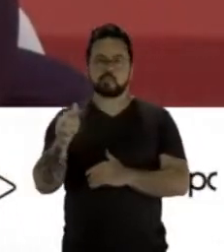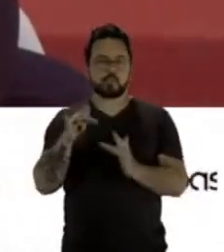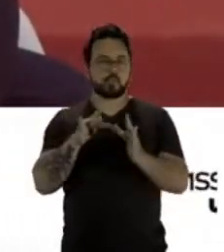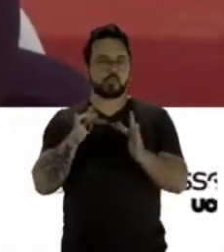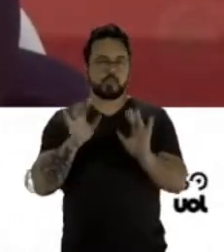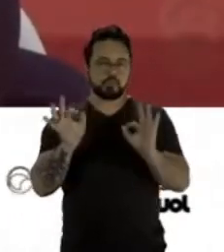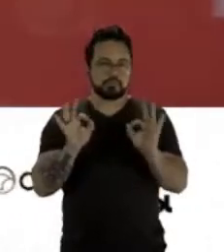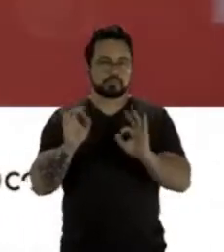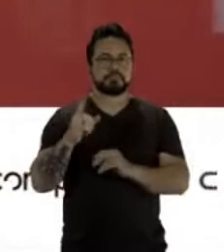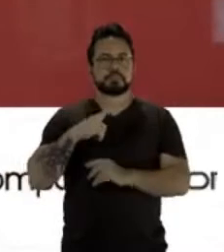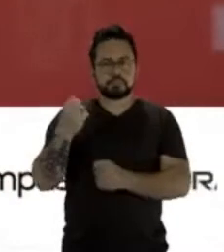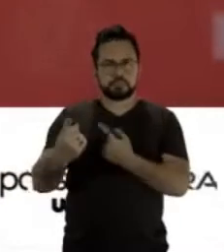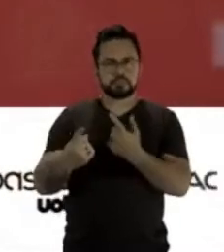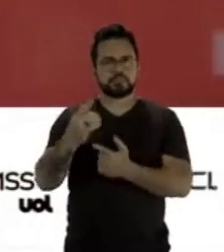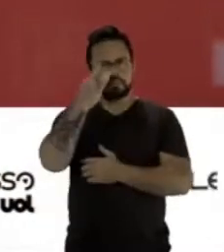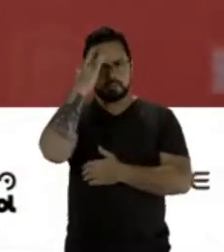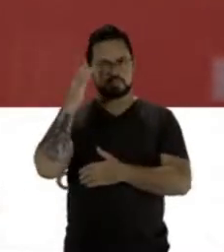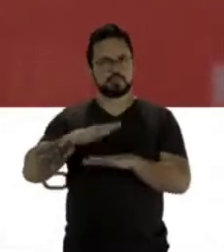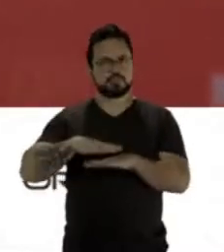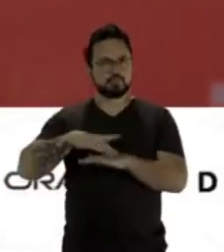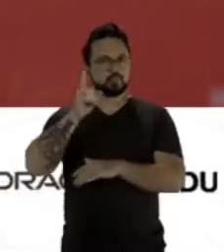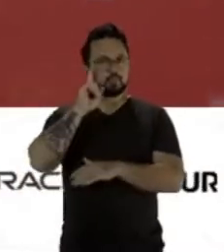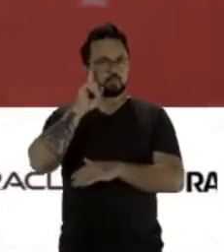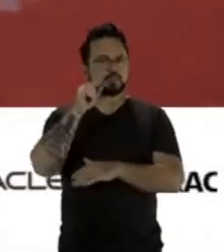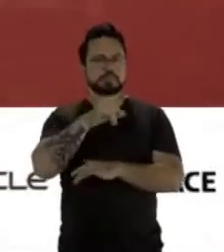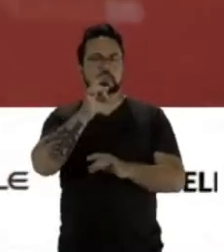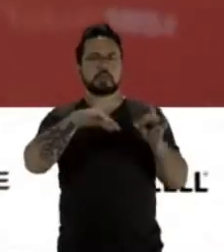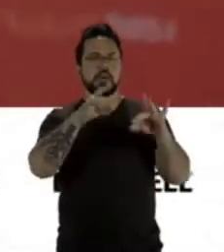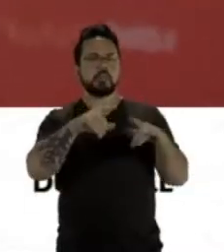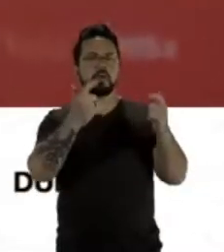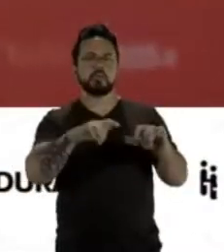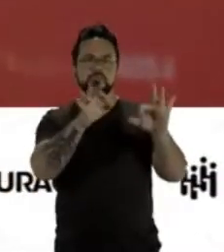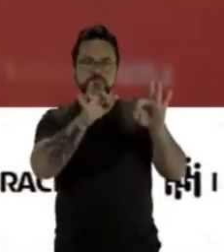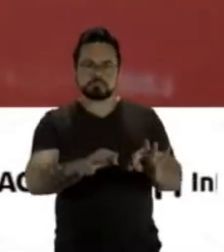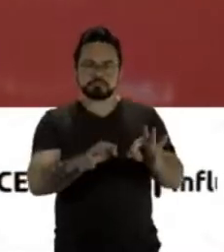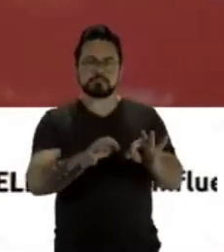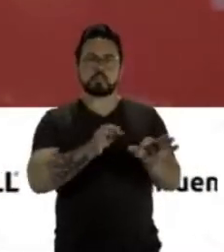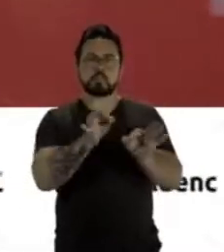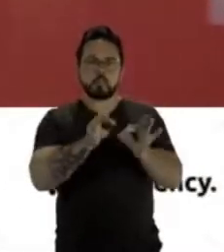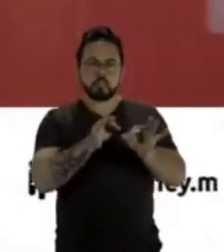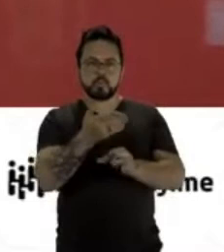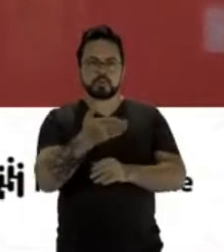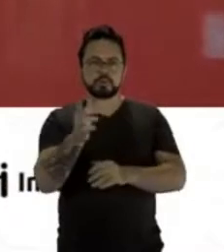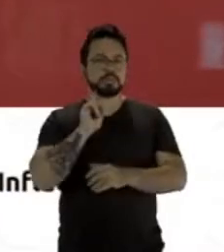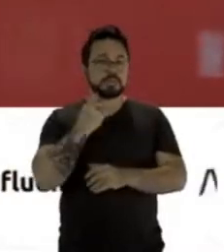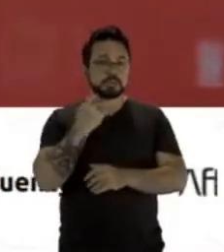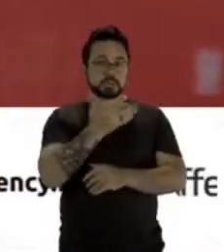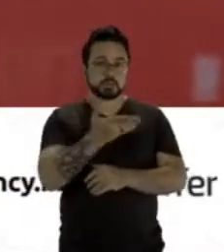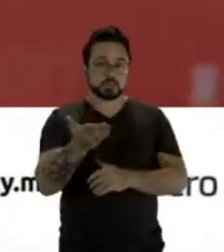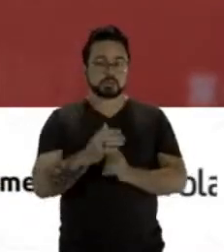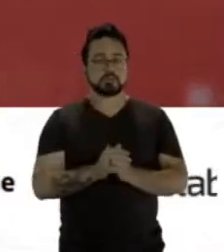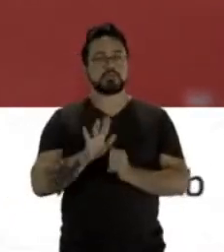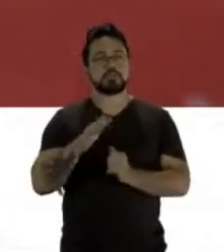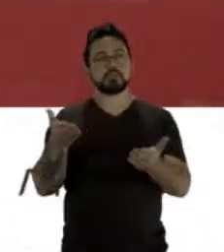porque poucas pessoas levam isso, né, para o dia a dia, de descartar corretamente, de se organizar. Mas, assim,